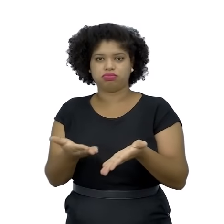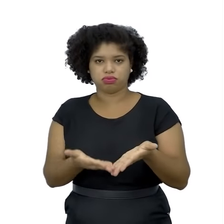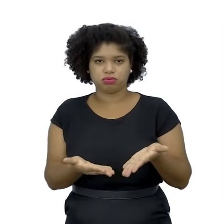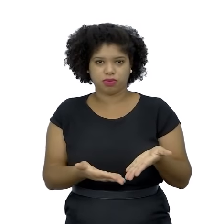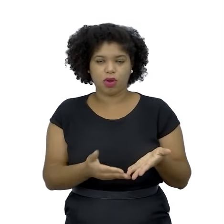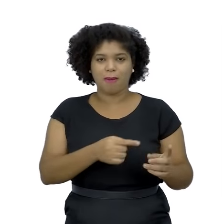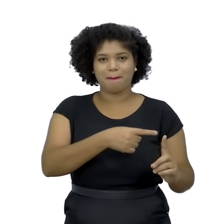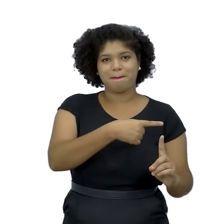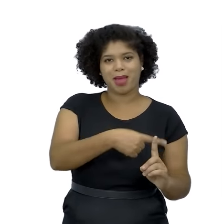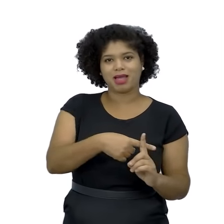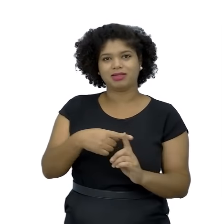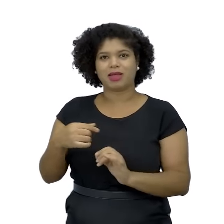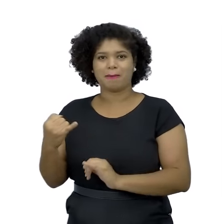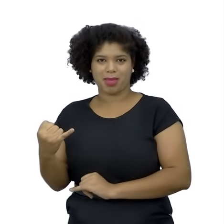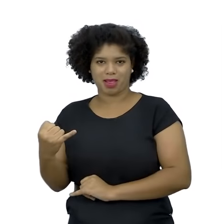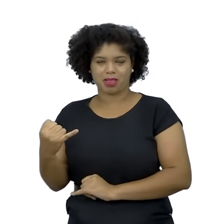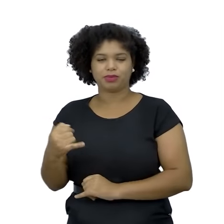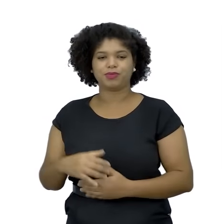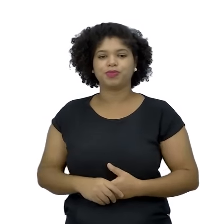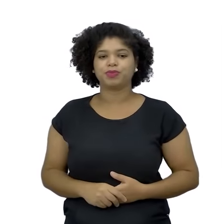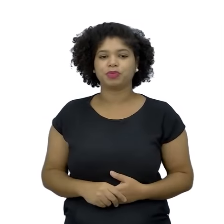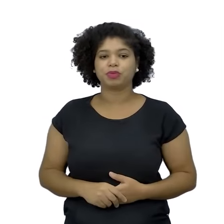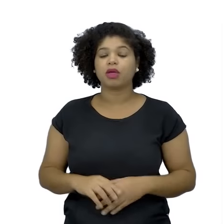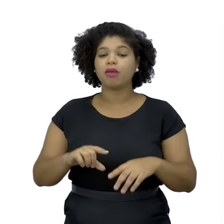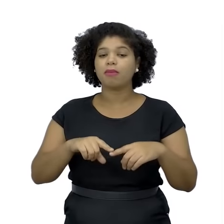determinado espaço de tempo.